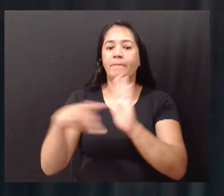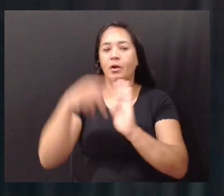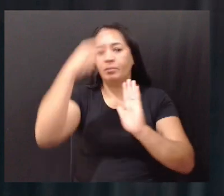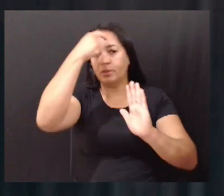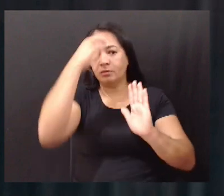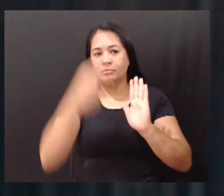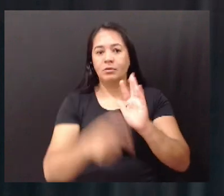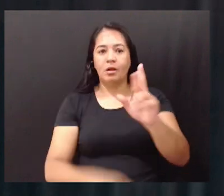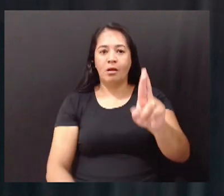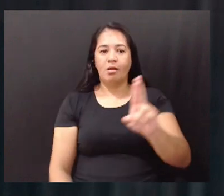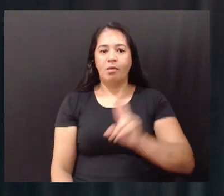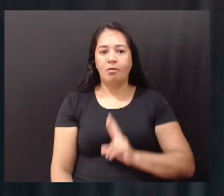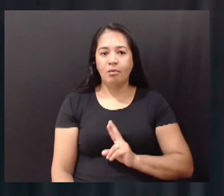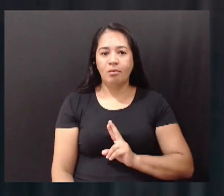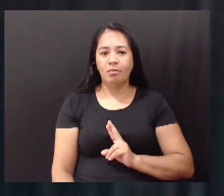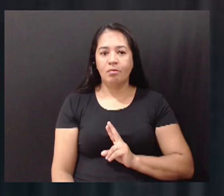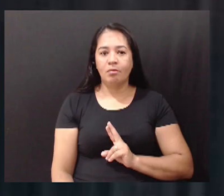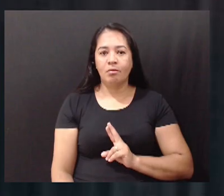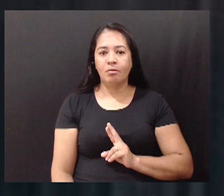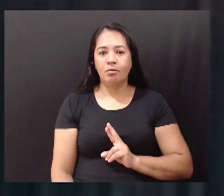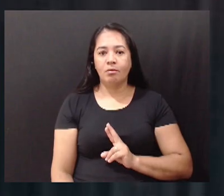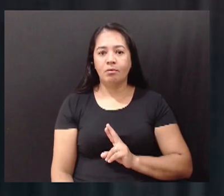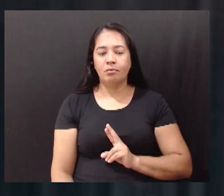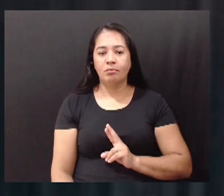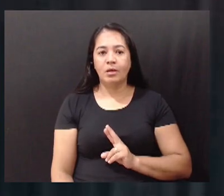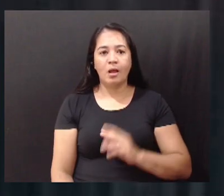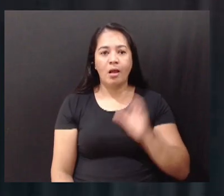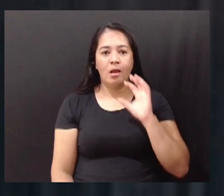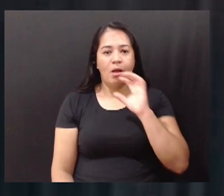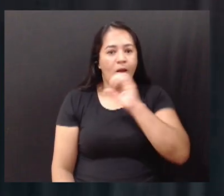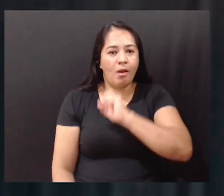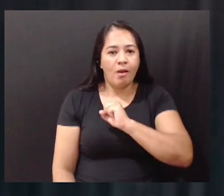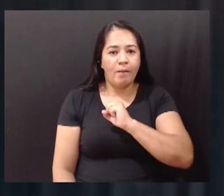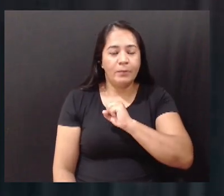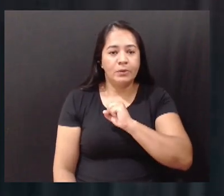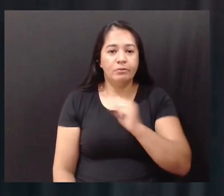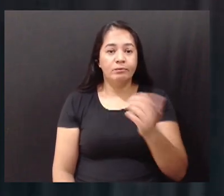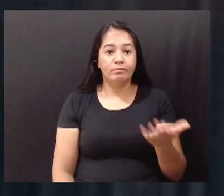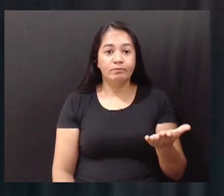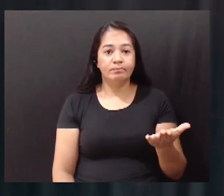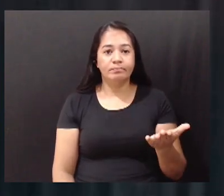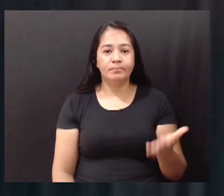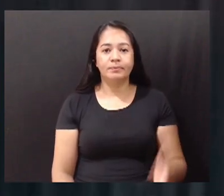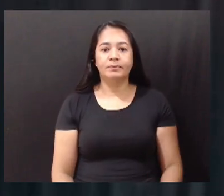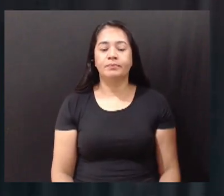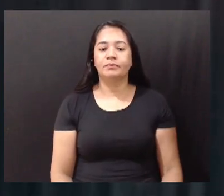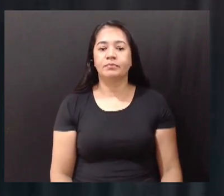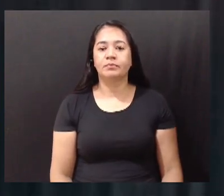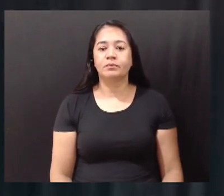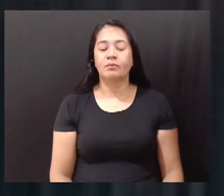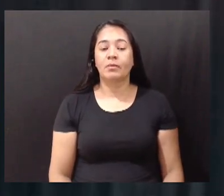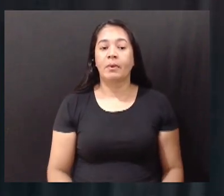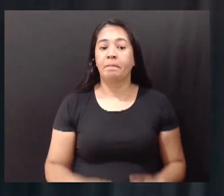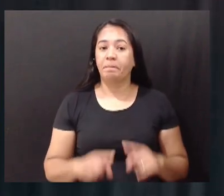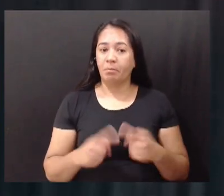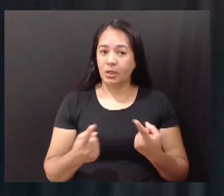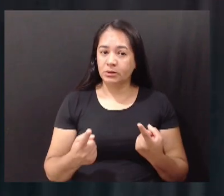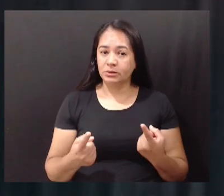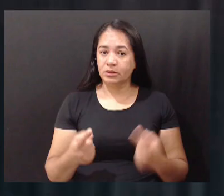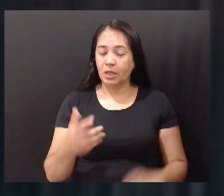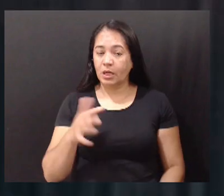cada vez mais na nossa mão e mais rápido, né? Mas muitas vezes isso tem